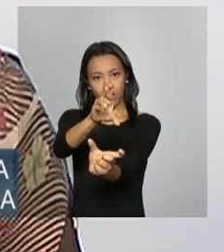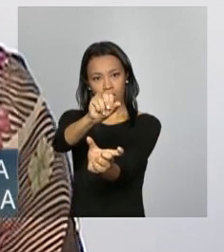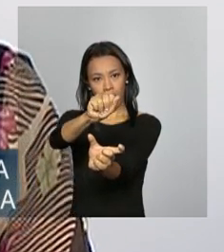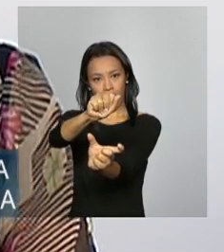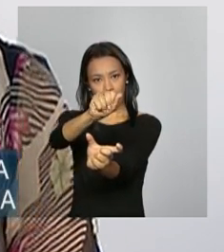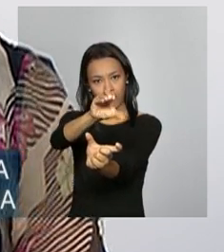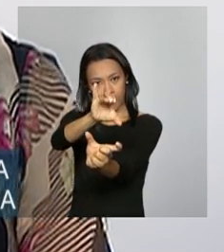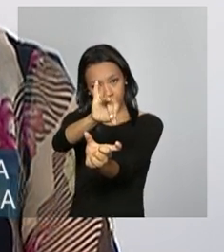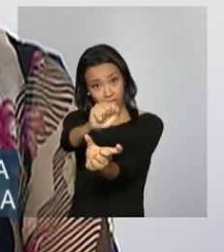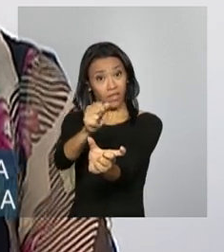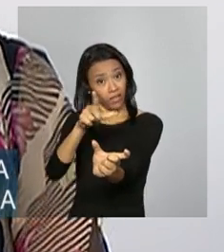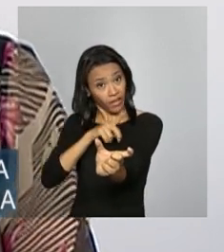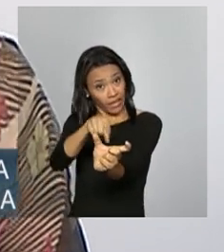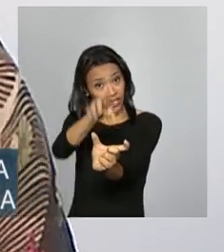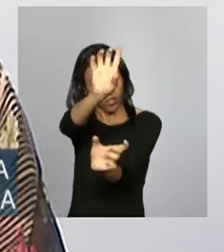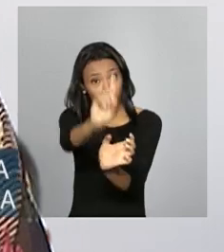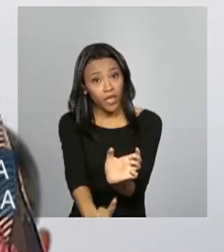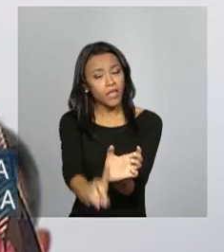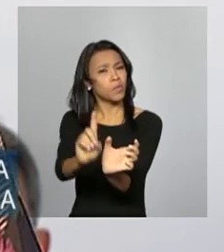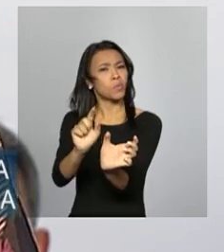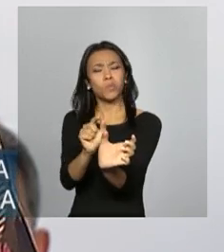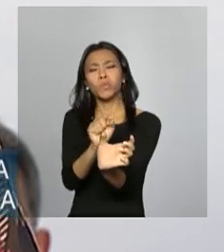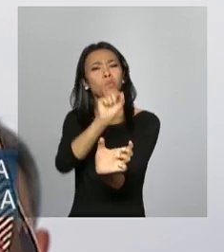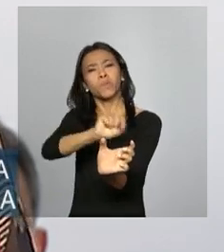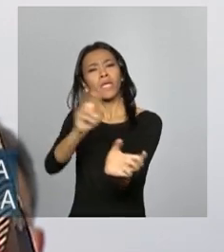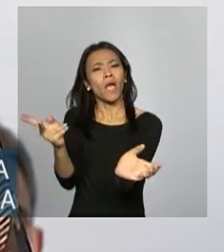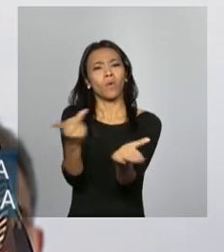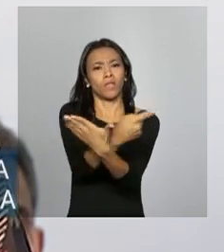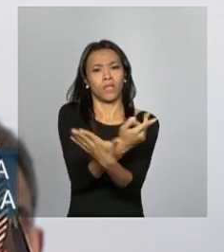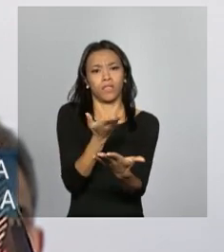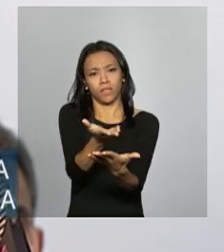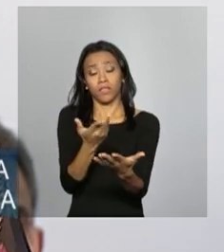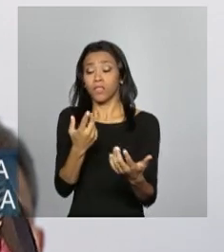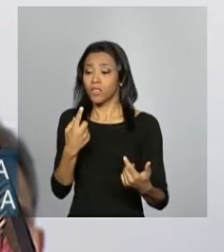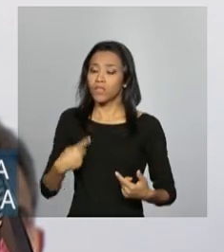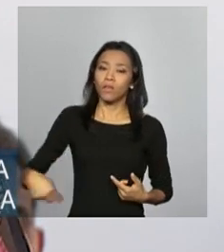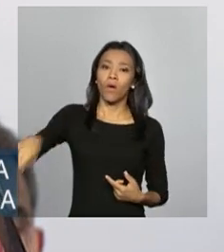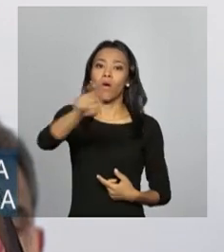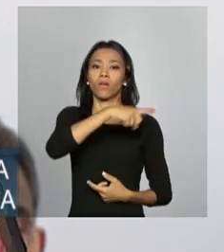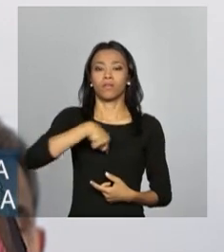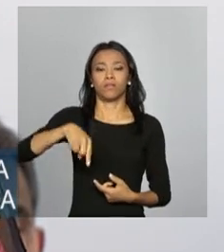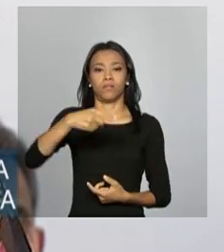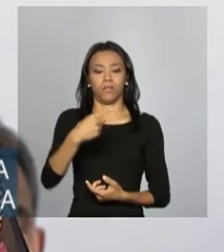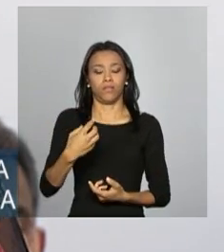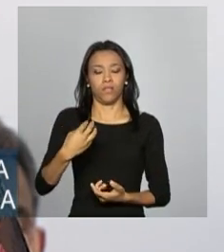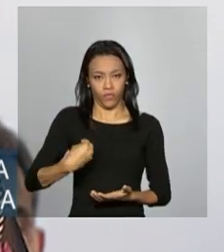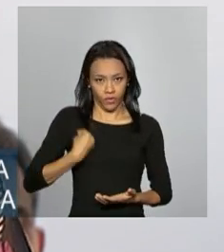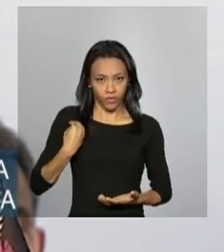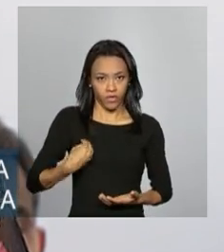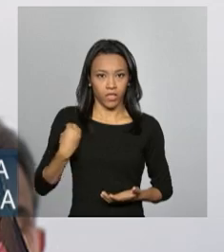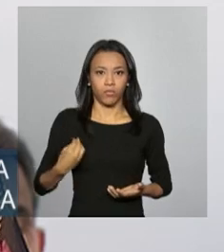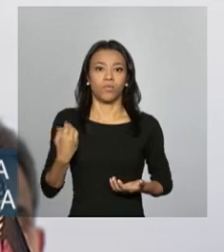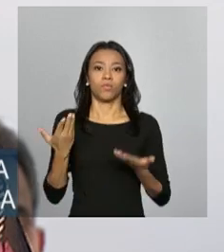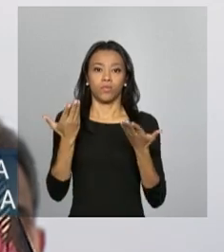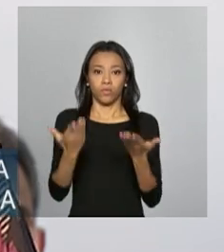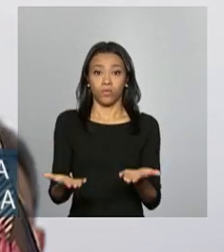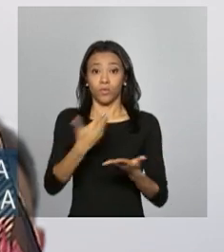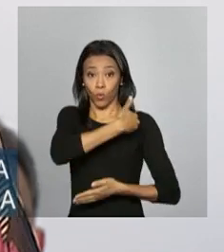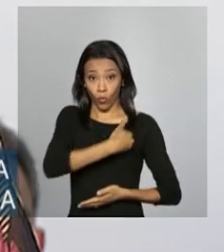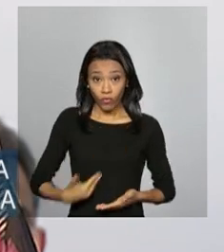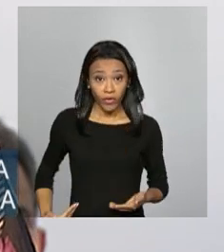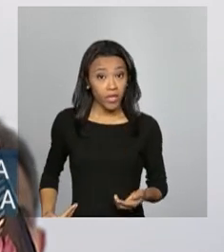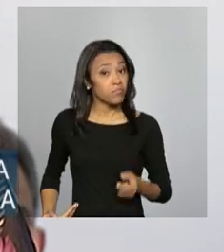Ter direito à democracia implica, sobretudo, que nós vivemos num Estado